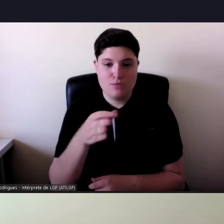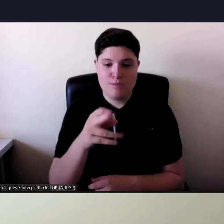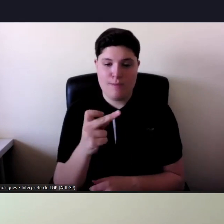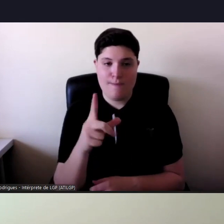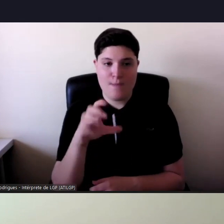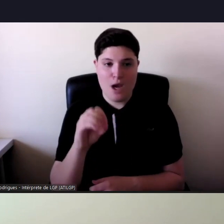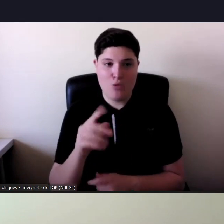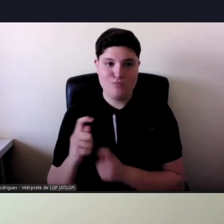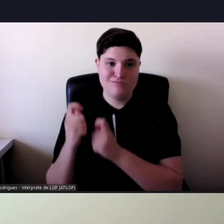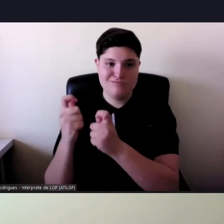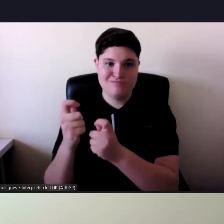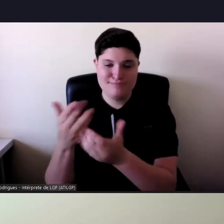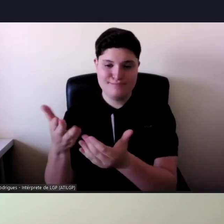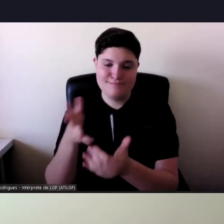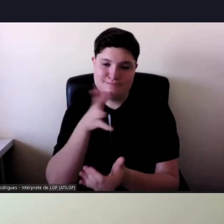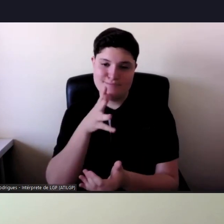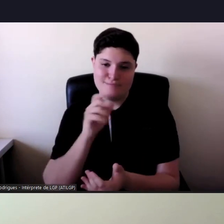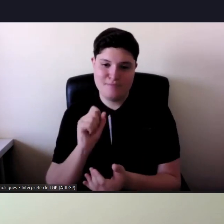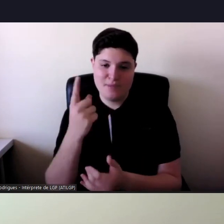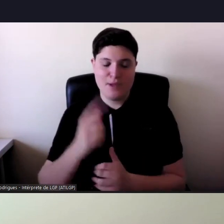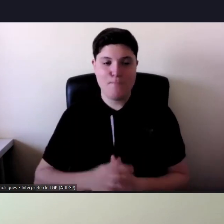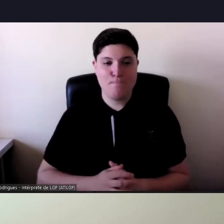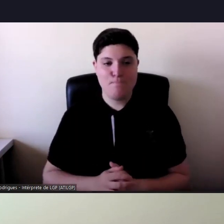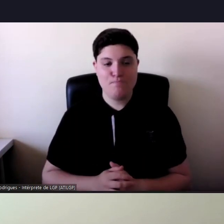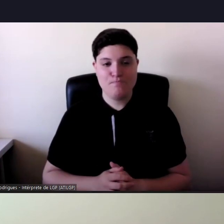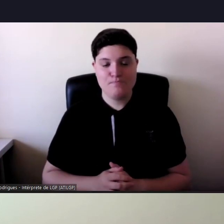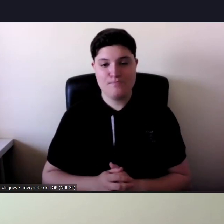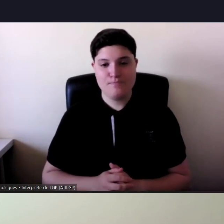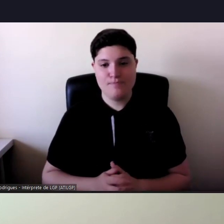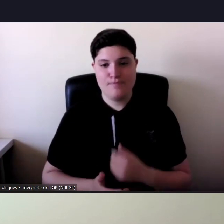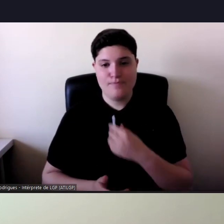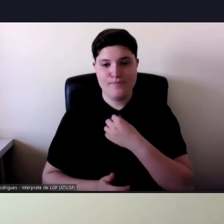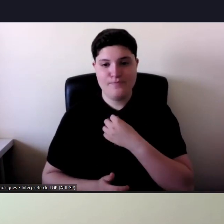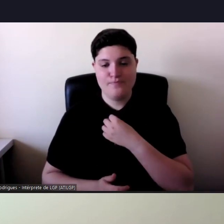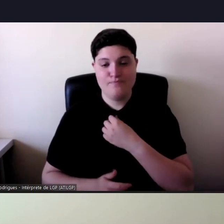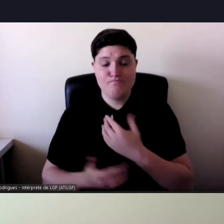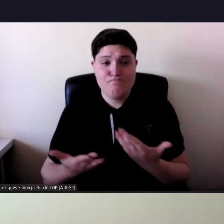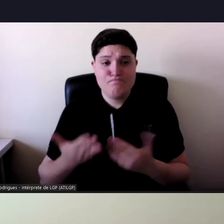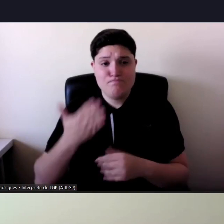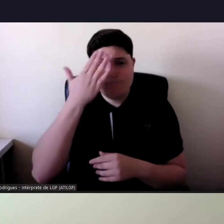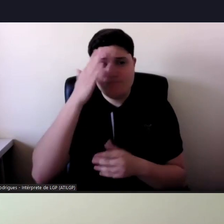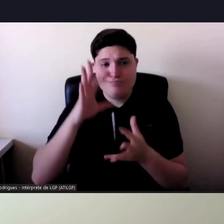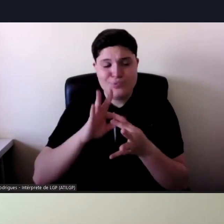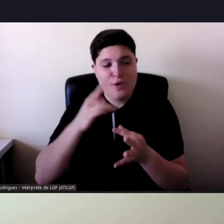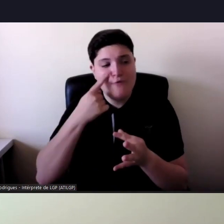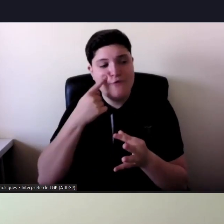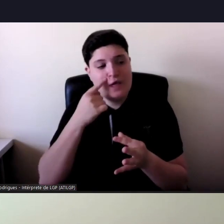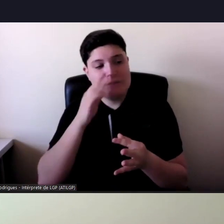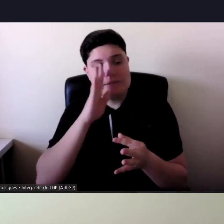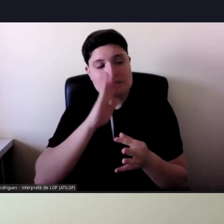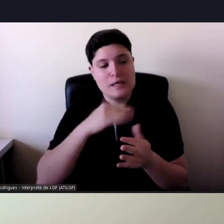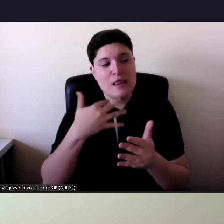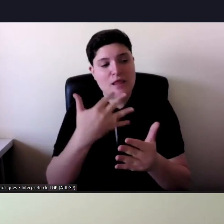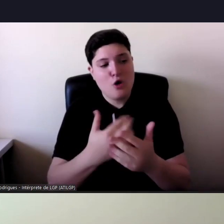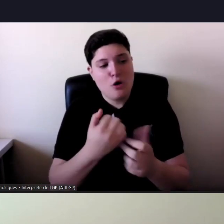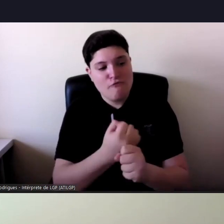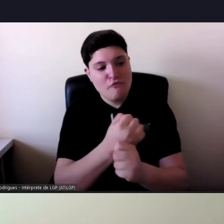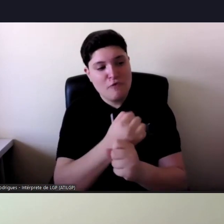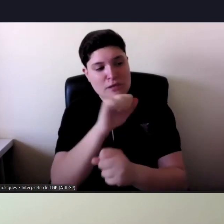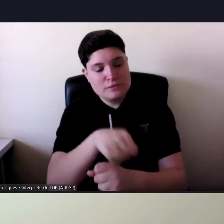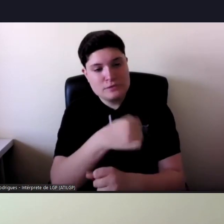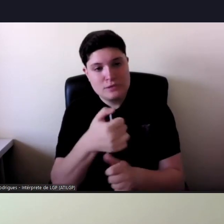Magalhães, uma neutralidade absoluta. Há sempre aqui diferentes